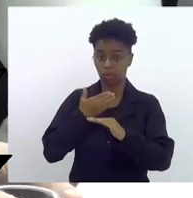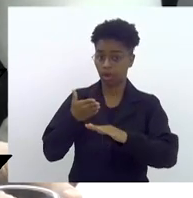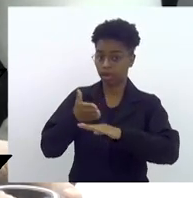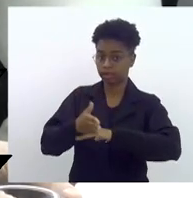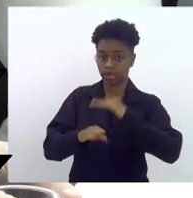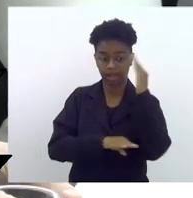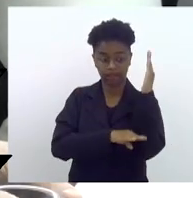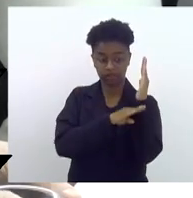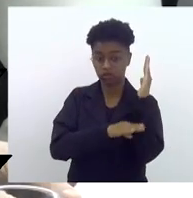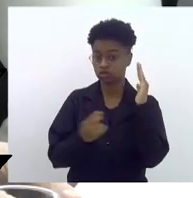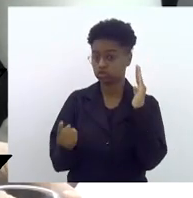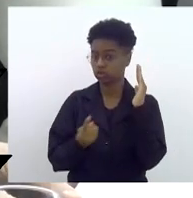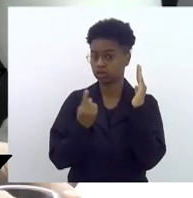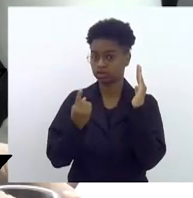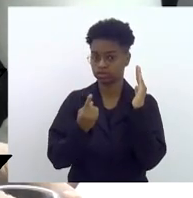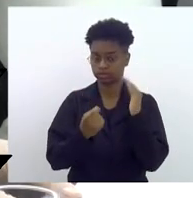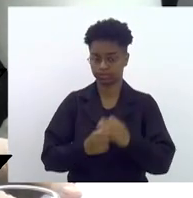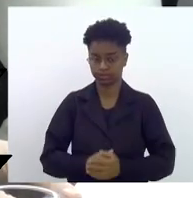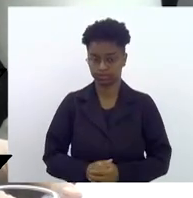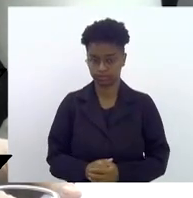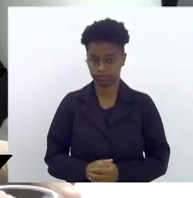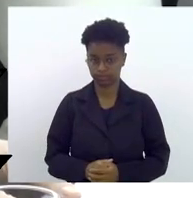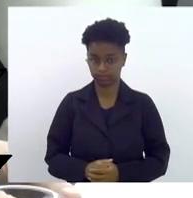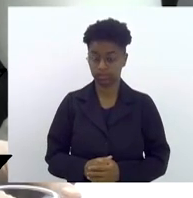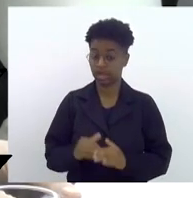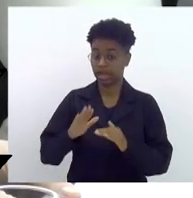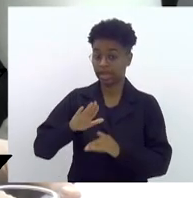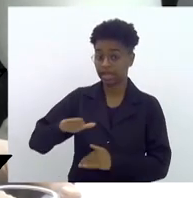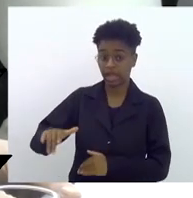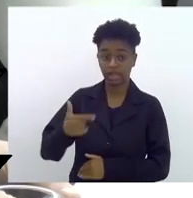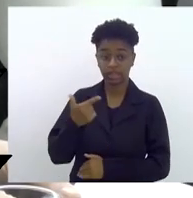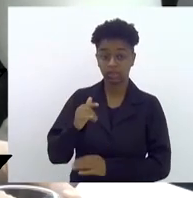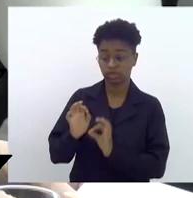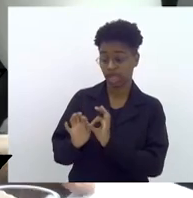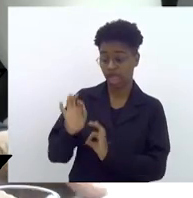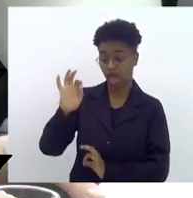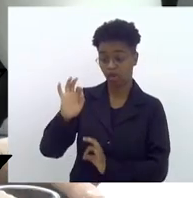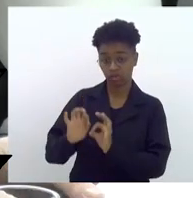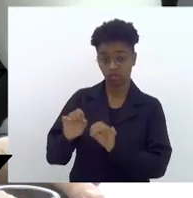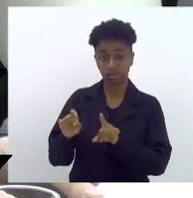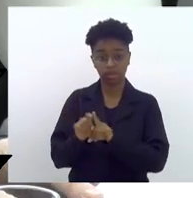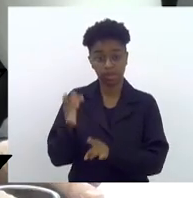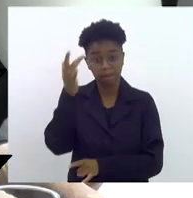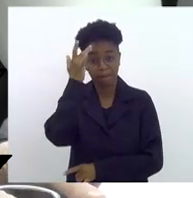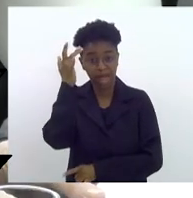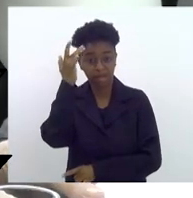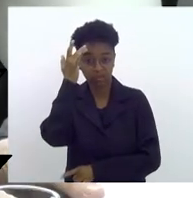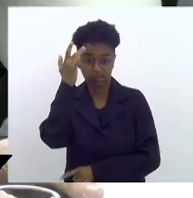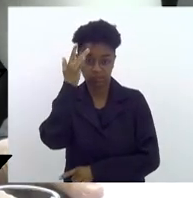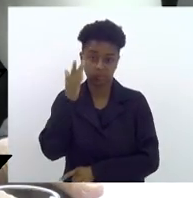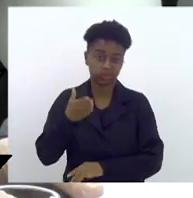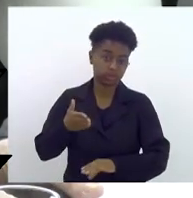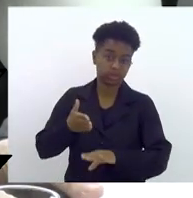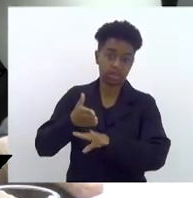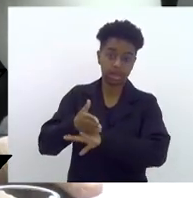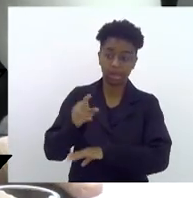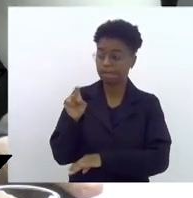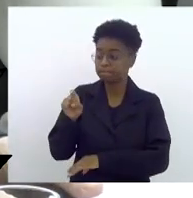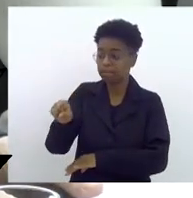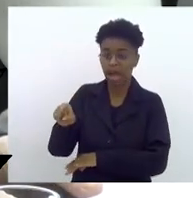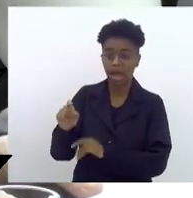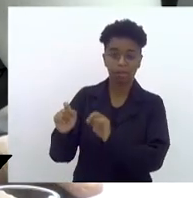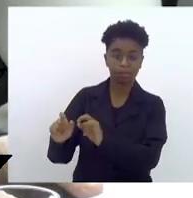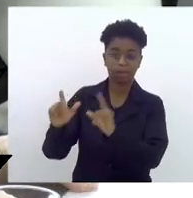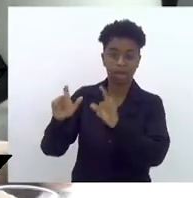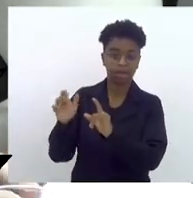elevador desacompanhados a criança não tem altura discernimento suficiente para acionar o botão